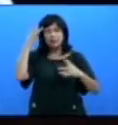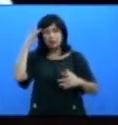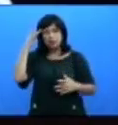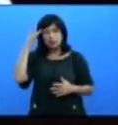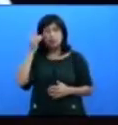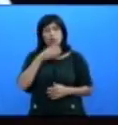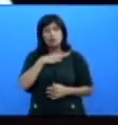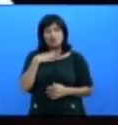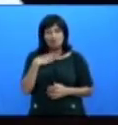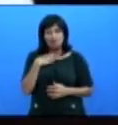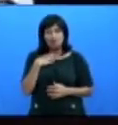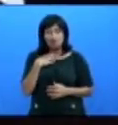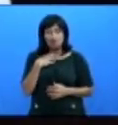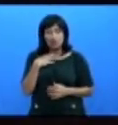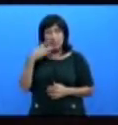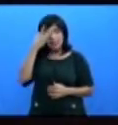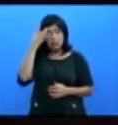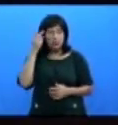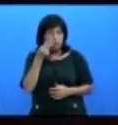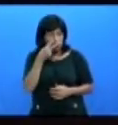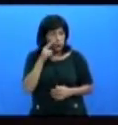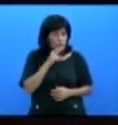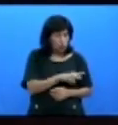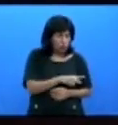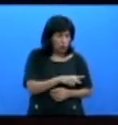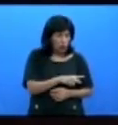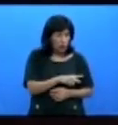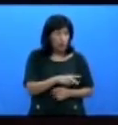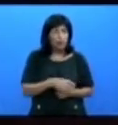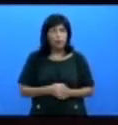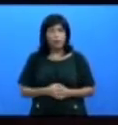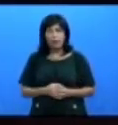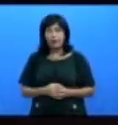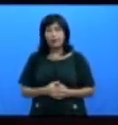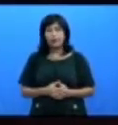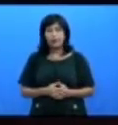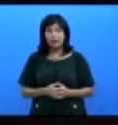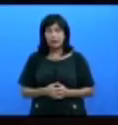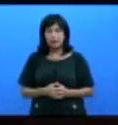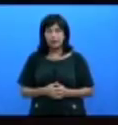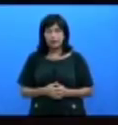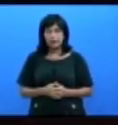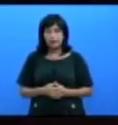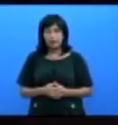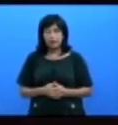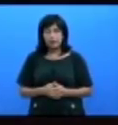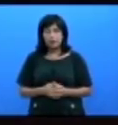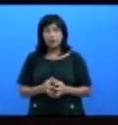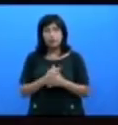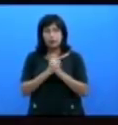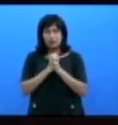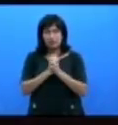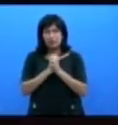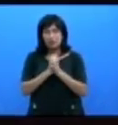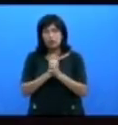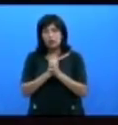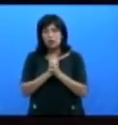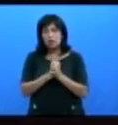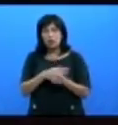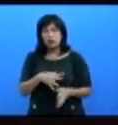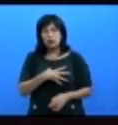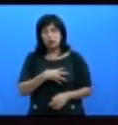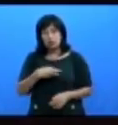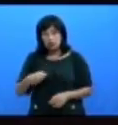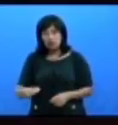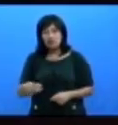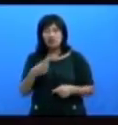comparecer no velório. Então, essa casa aqui deixa as condolências da família e parabenizar as filhas que tanto